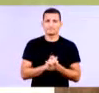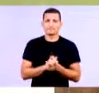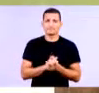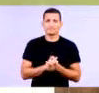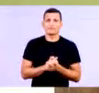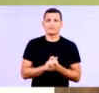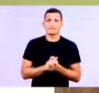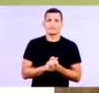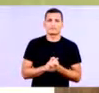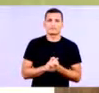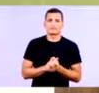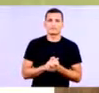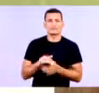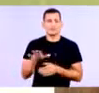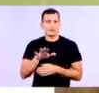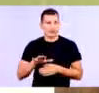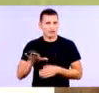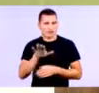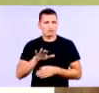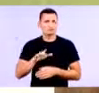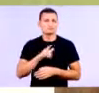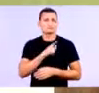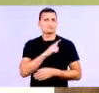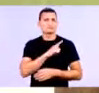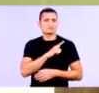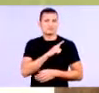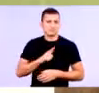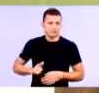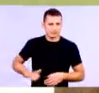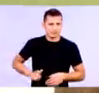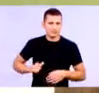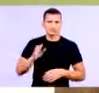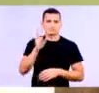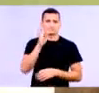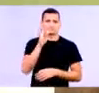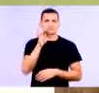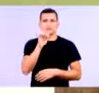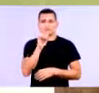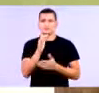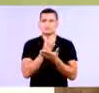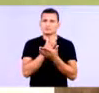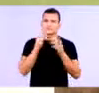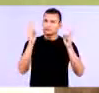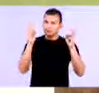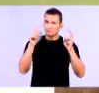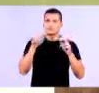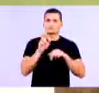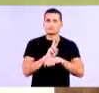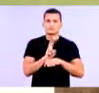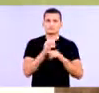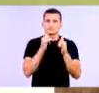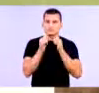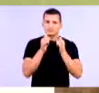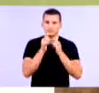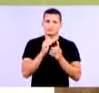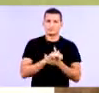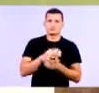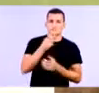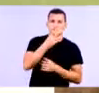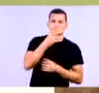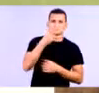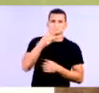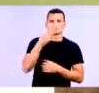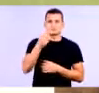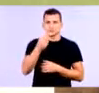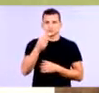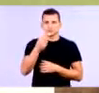levantamento da área de governança, né, de TI, e um dos temas é a segurança da informação. De 337